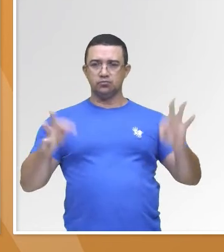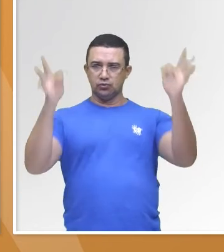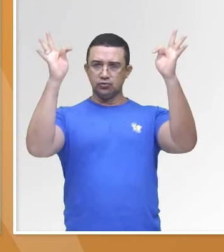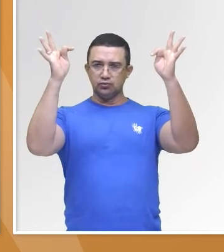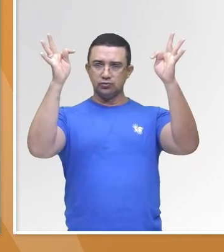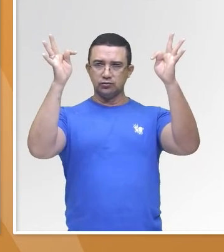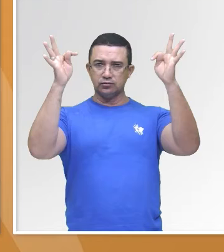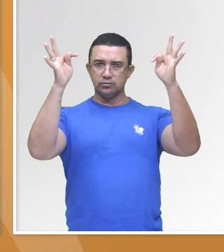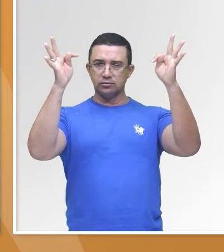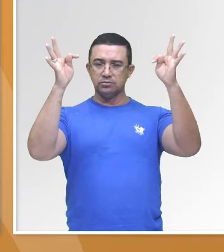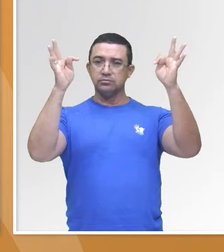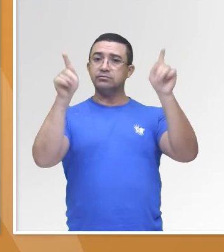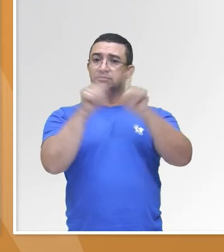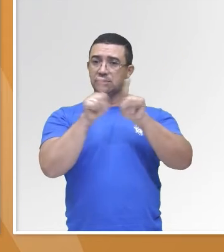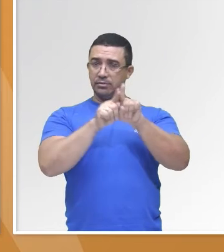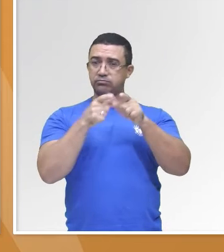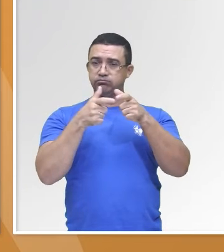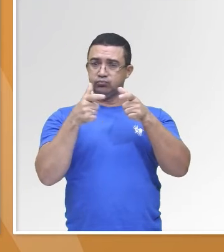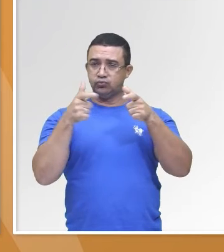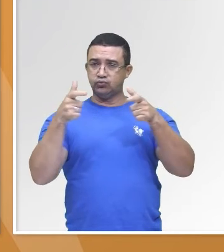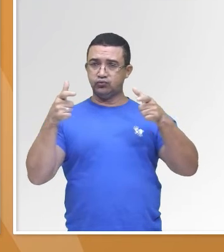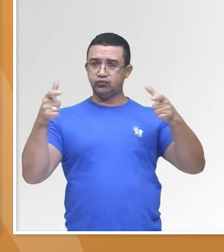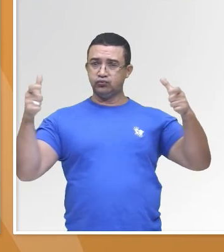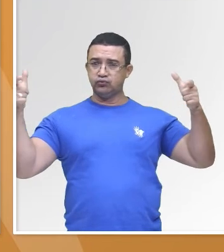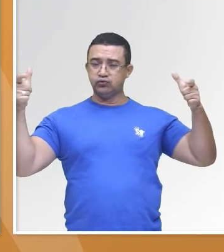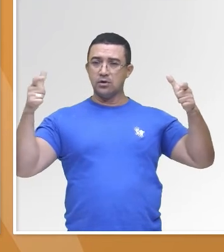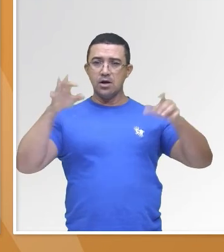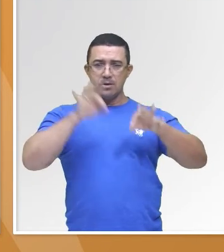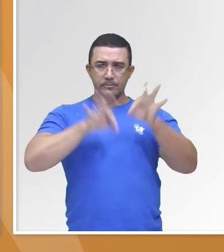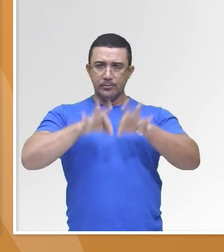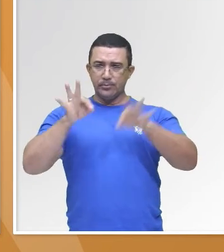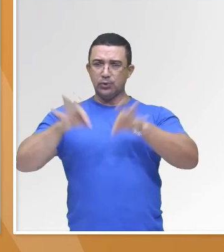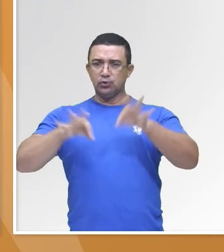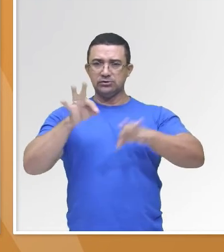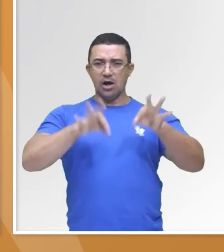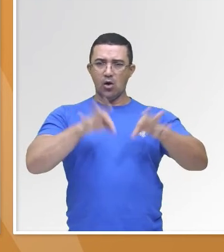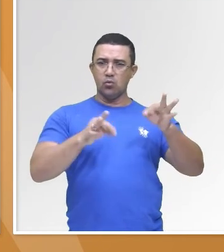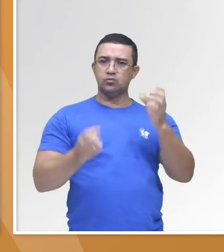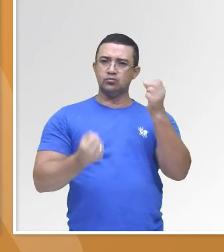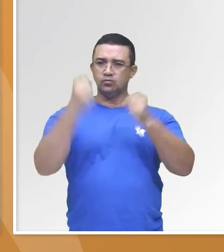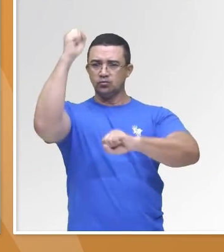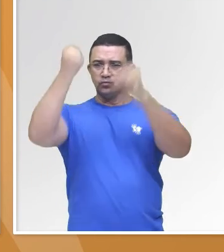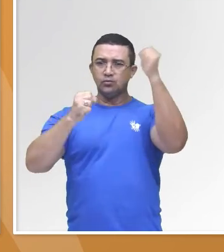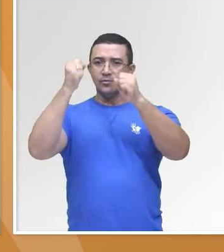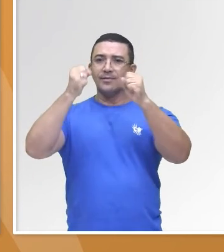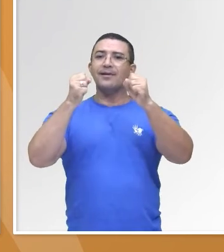assim, o aumento da produção industrial. Isso gerou o quê?